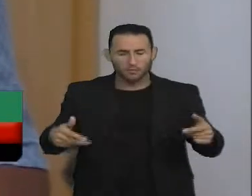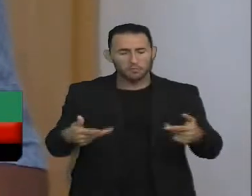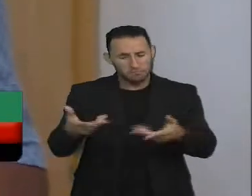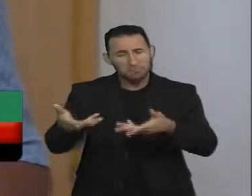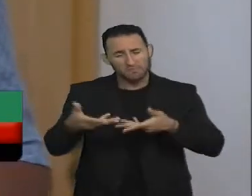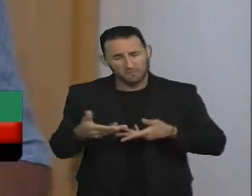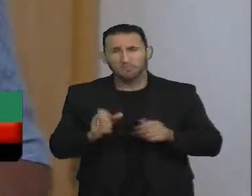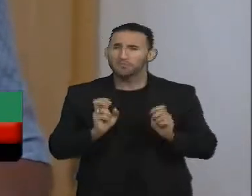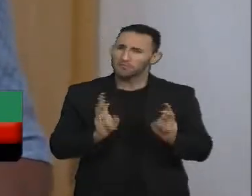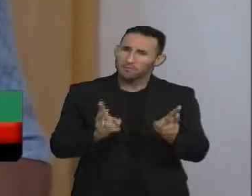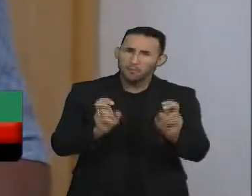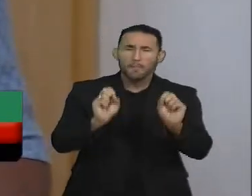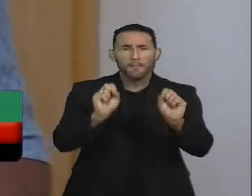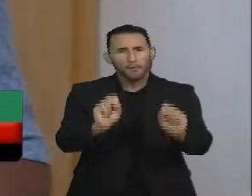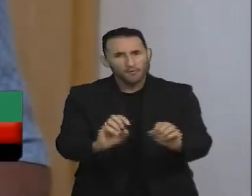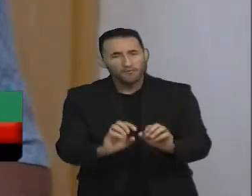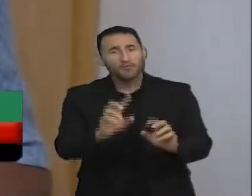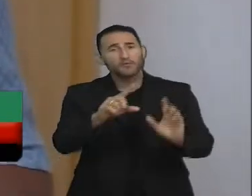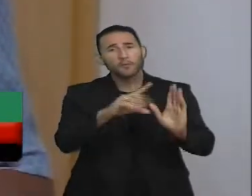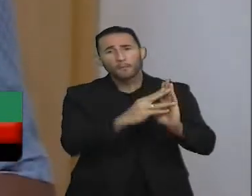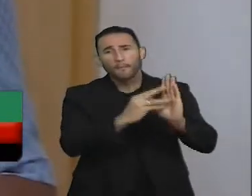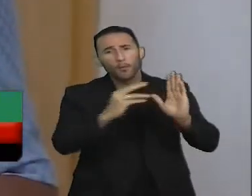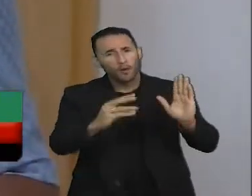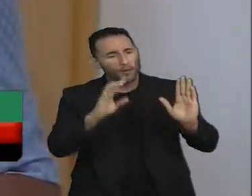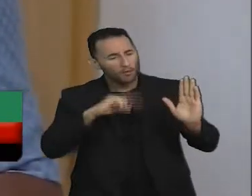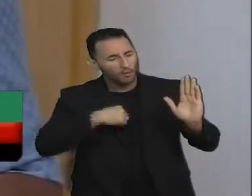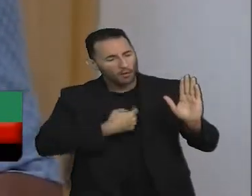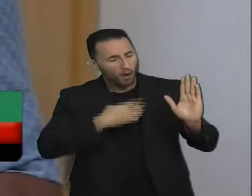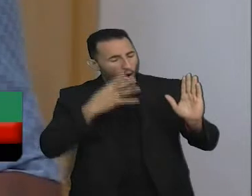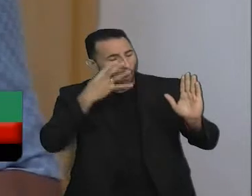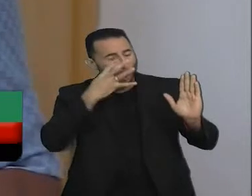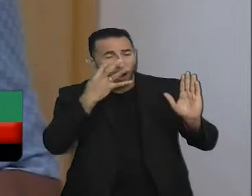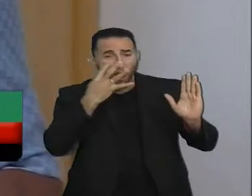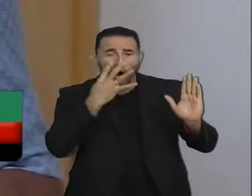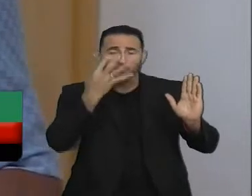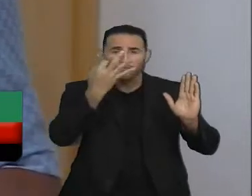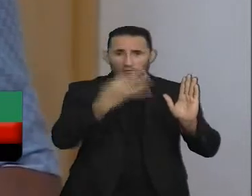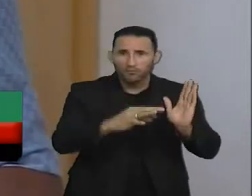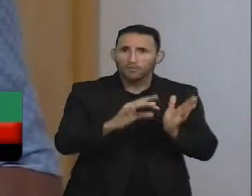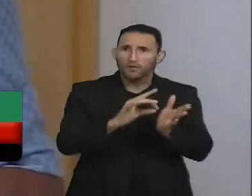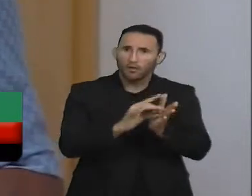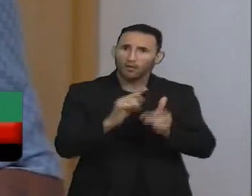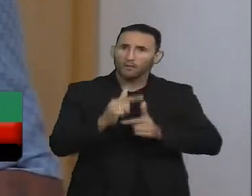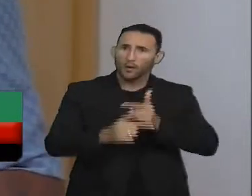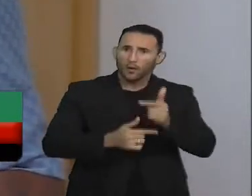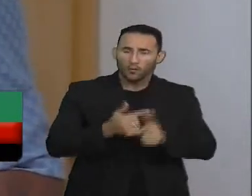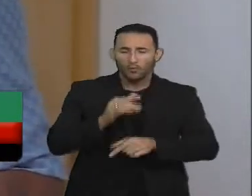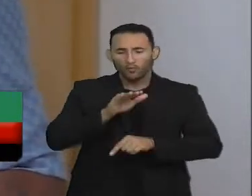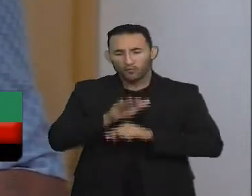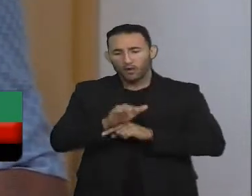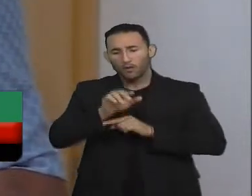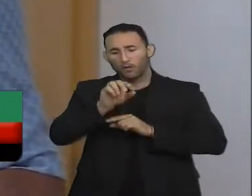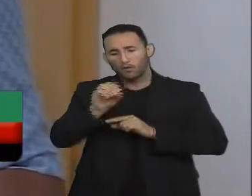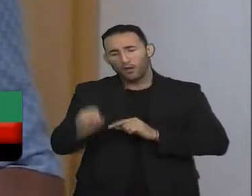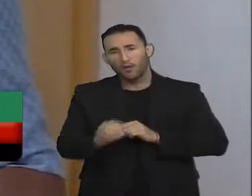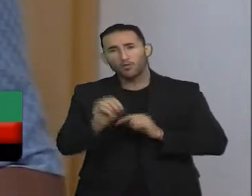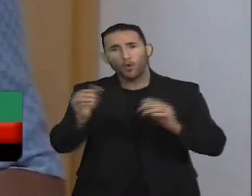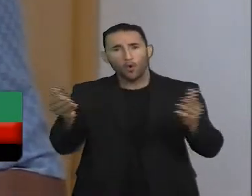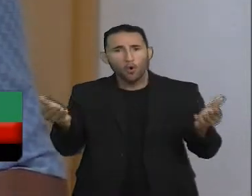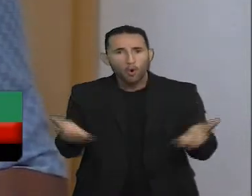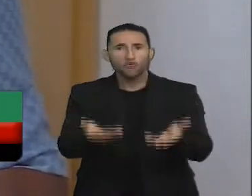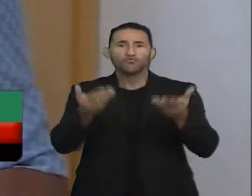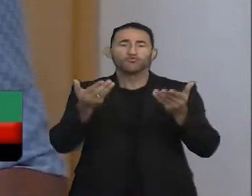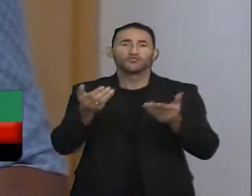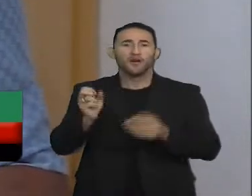E vocês são exemplo para a gente, que com certeza trabalharam muito por Osasco e hoje está aí